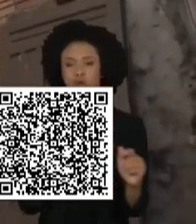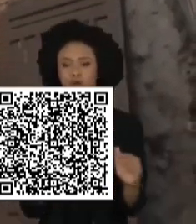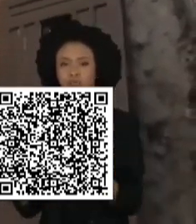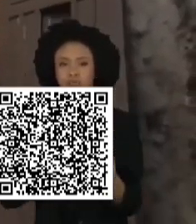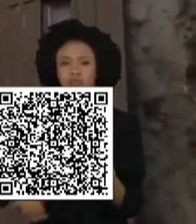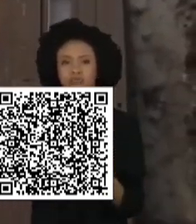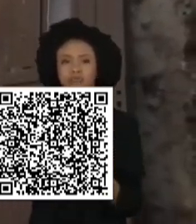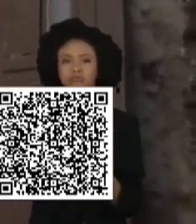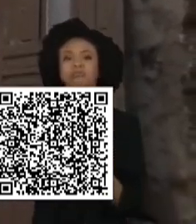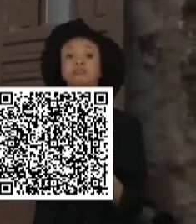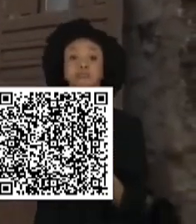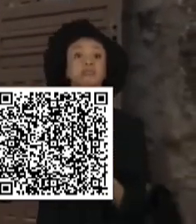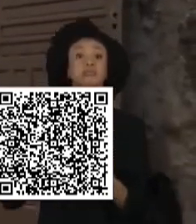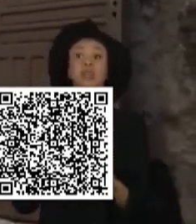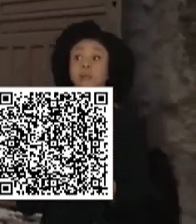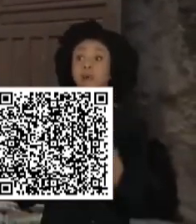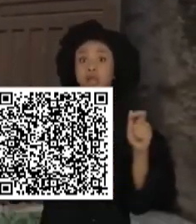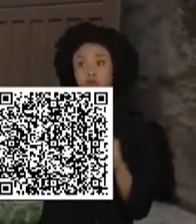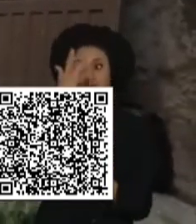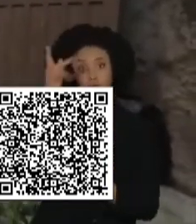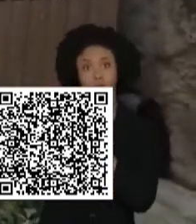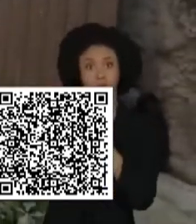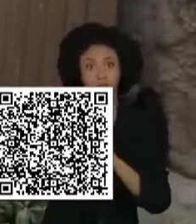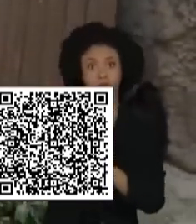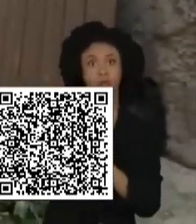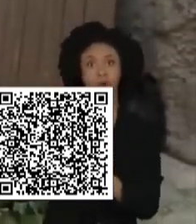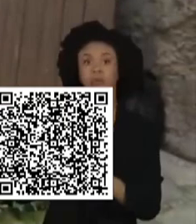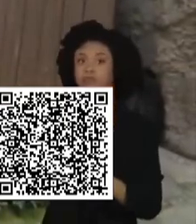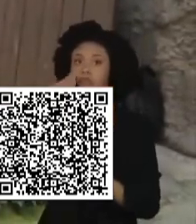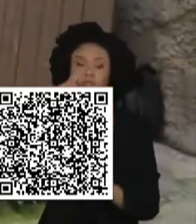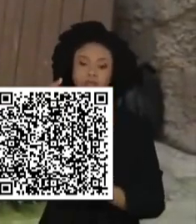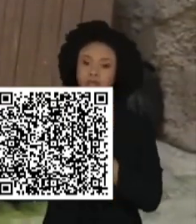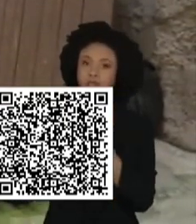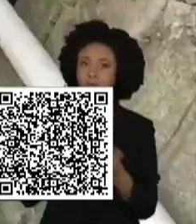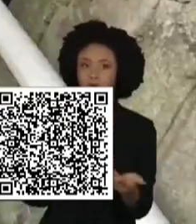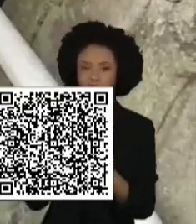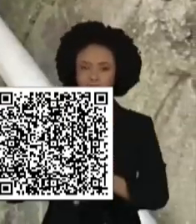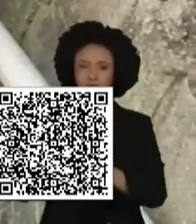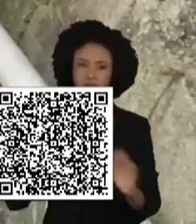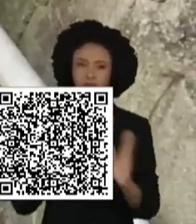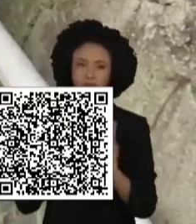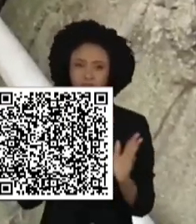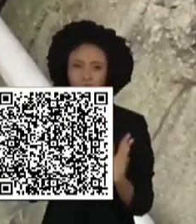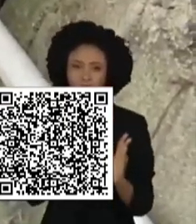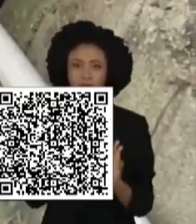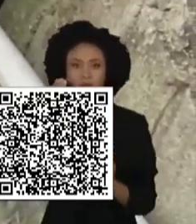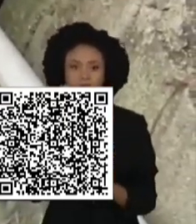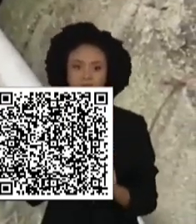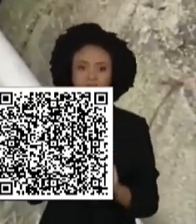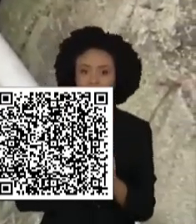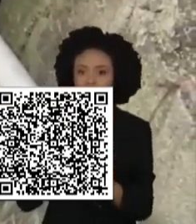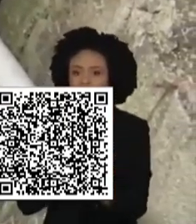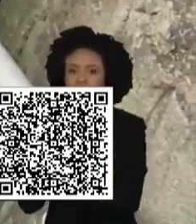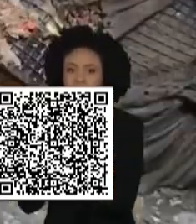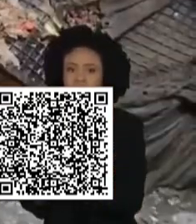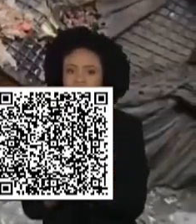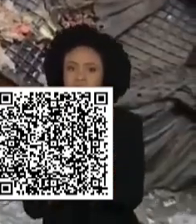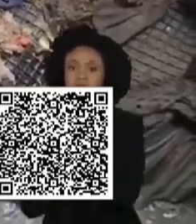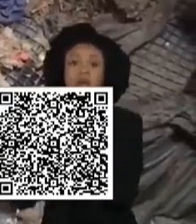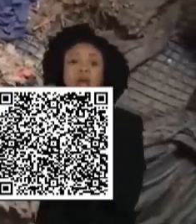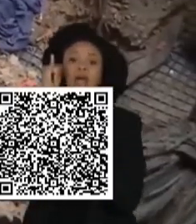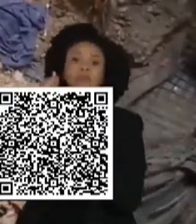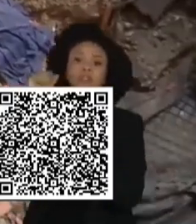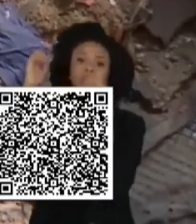próprios moradores vão passar o feriado tentando reforçar as estruturas das casas para evitar outros